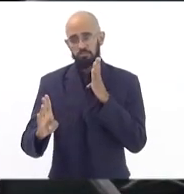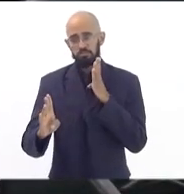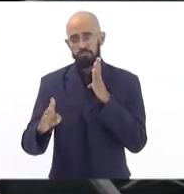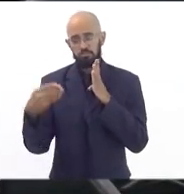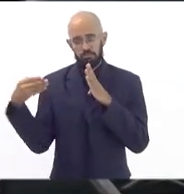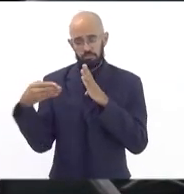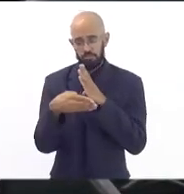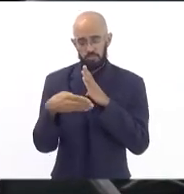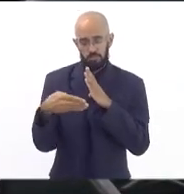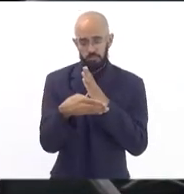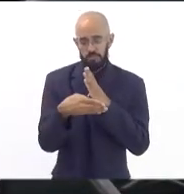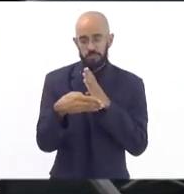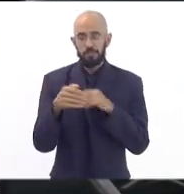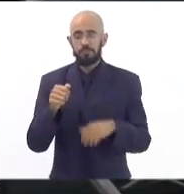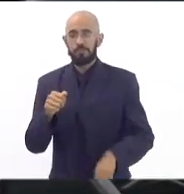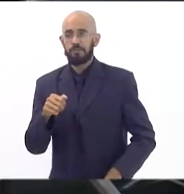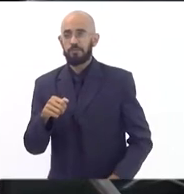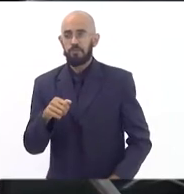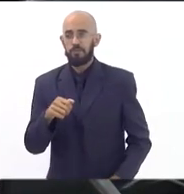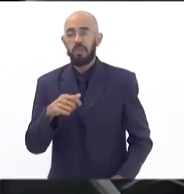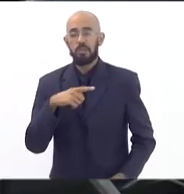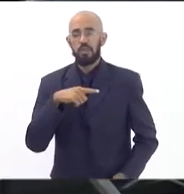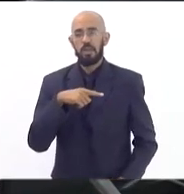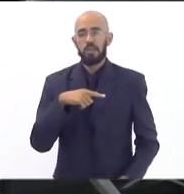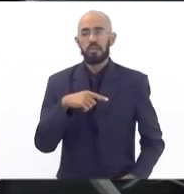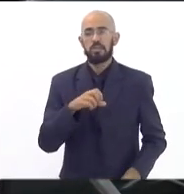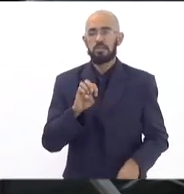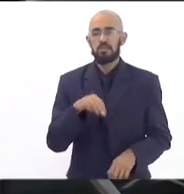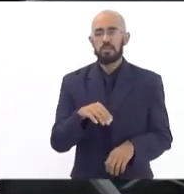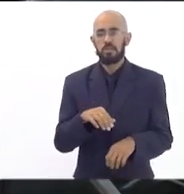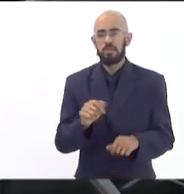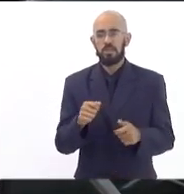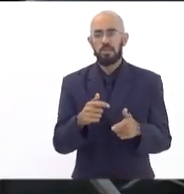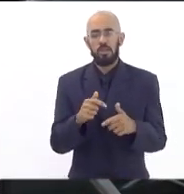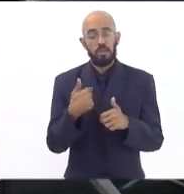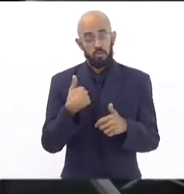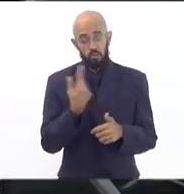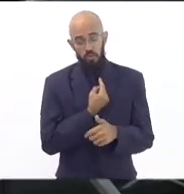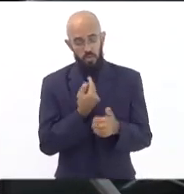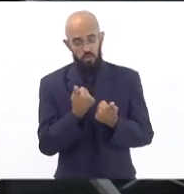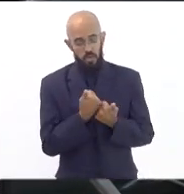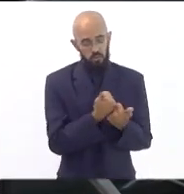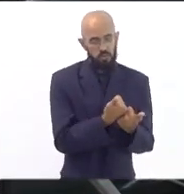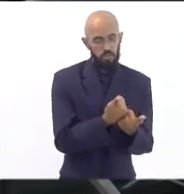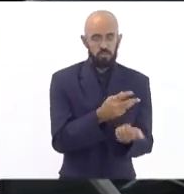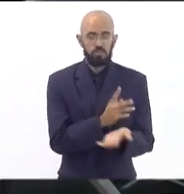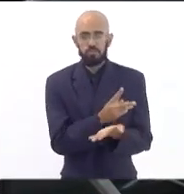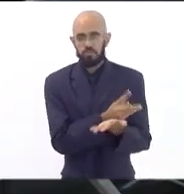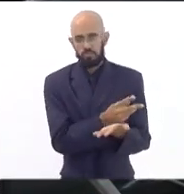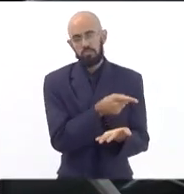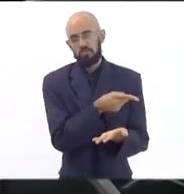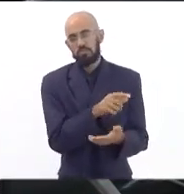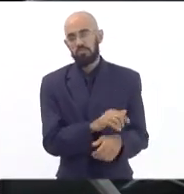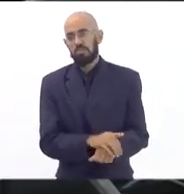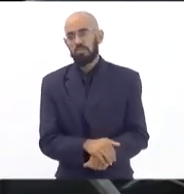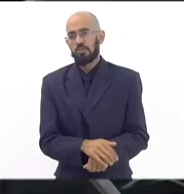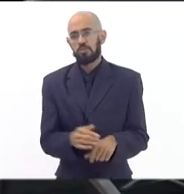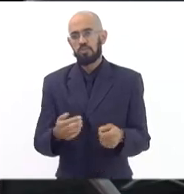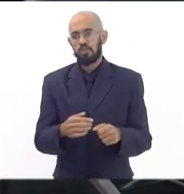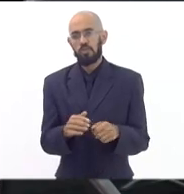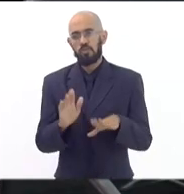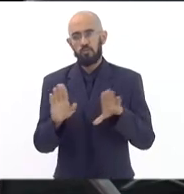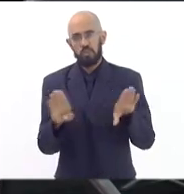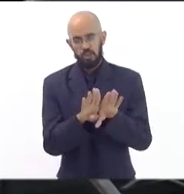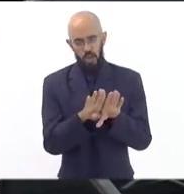nas nas Barreiras da malha Ferroviária nós temos sim auxiliado eles muito nesse nesse sentido de